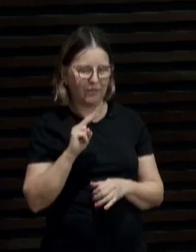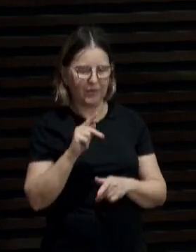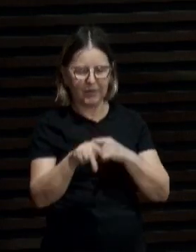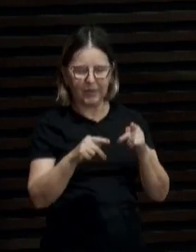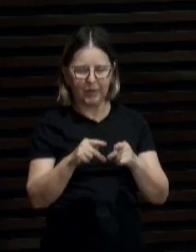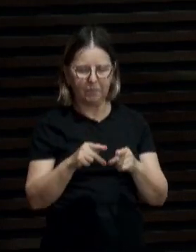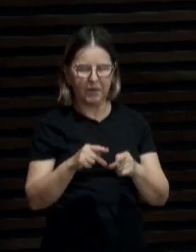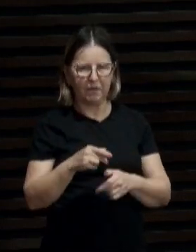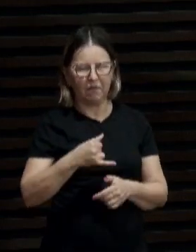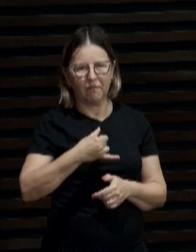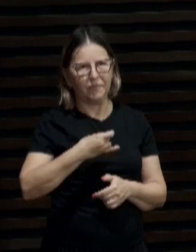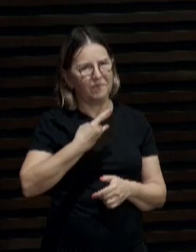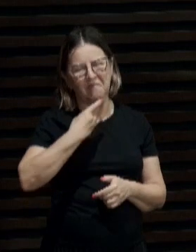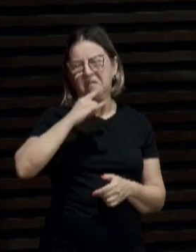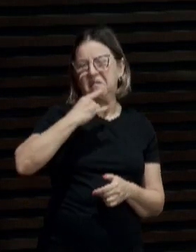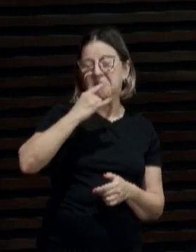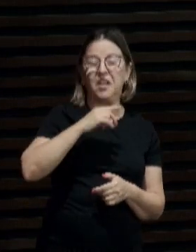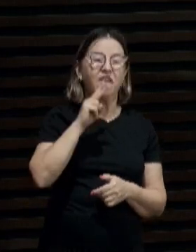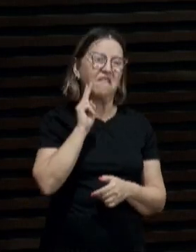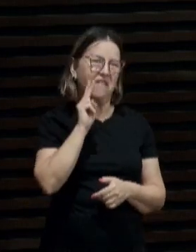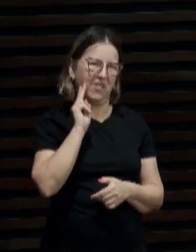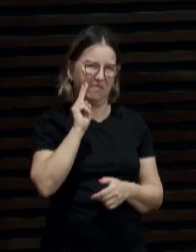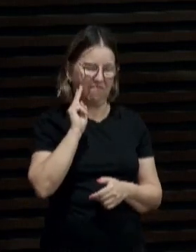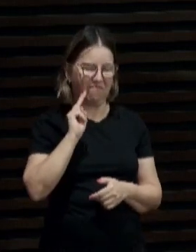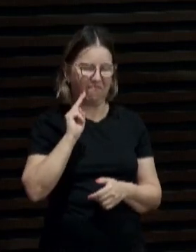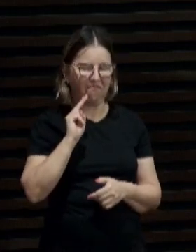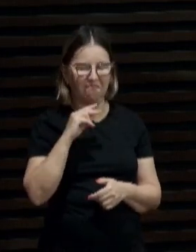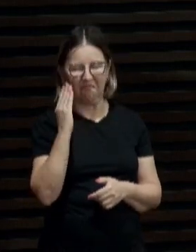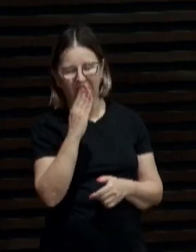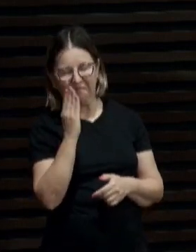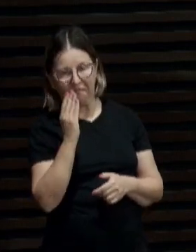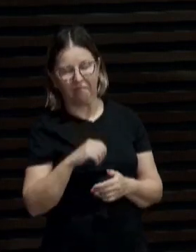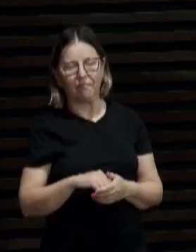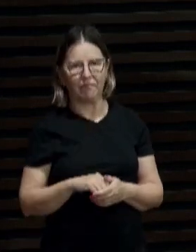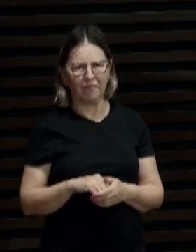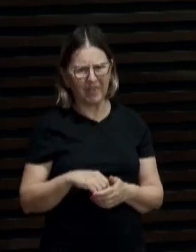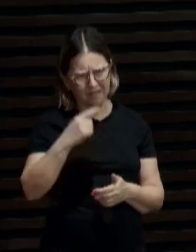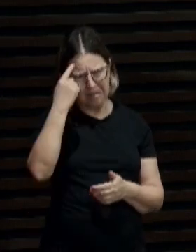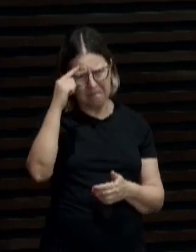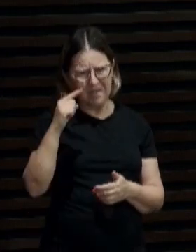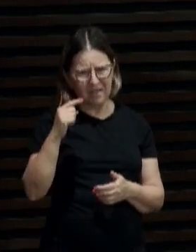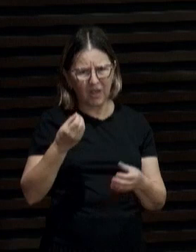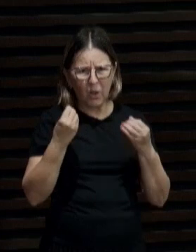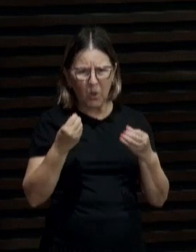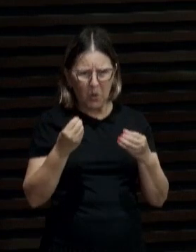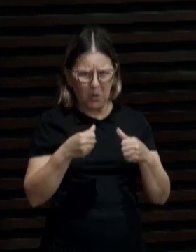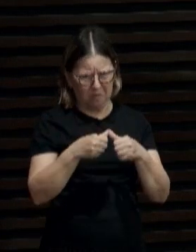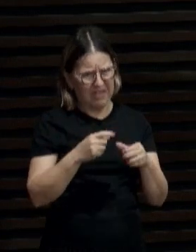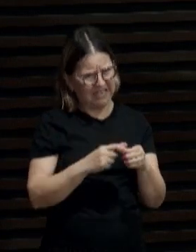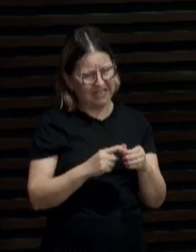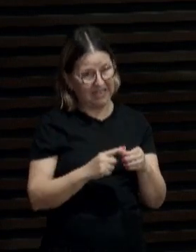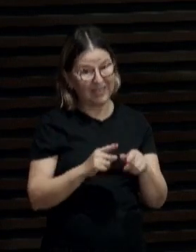alcoólicas, pessoas alcoólatras. Você vê que situação que era essa cidade, né? Mas o Senhor,